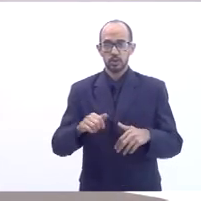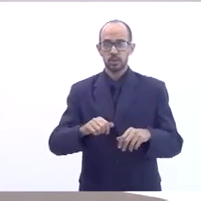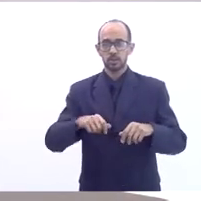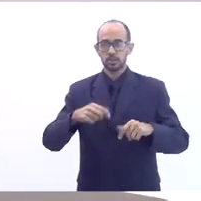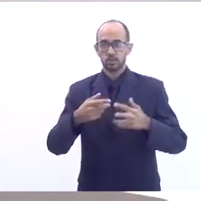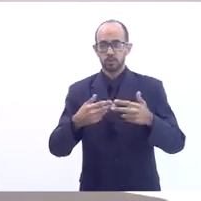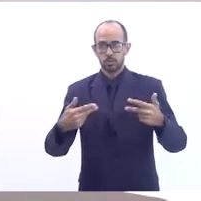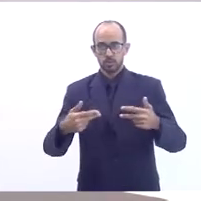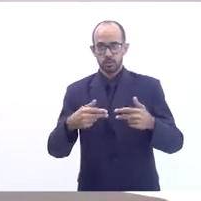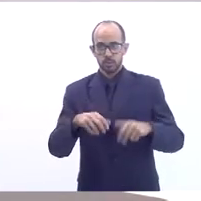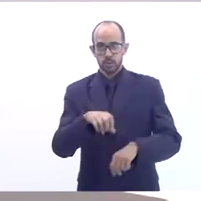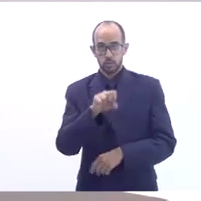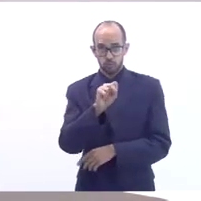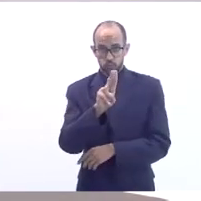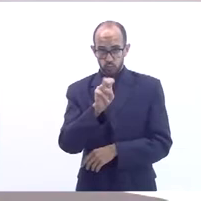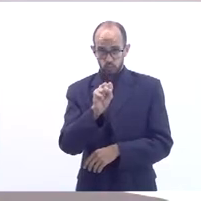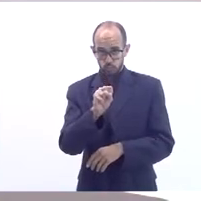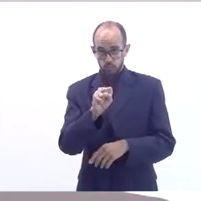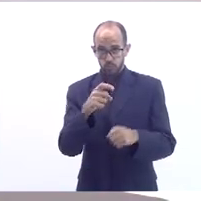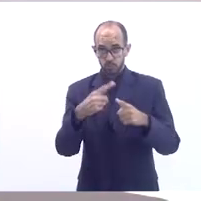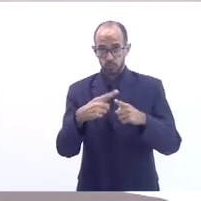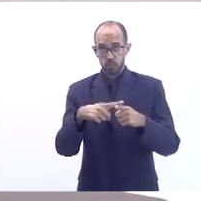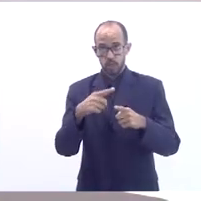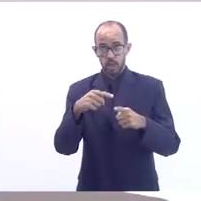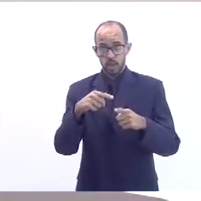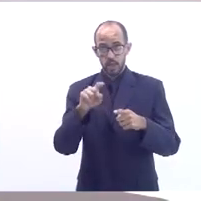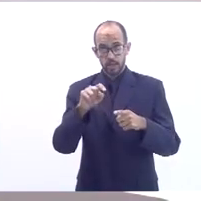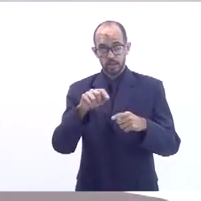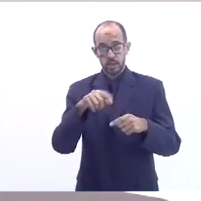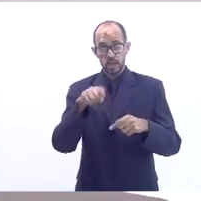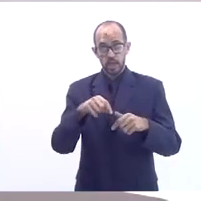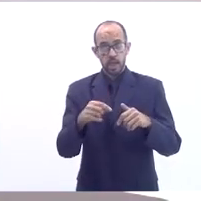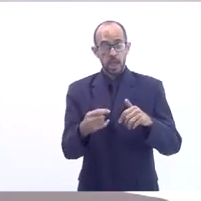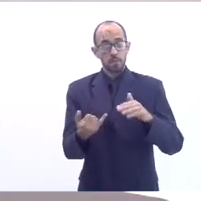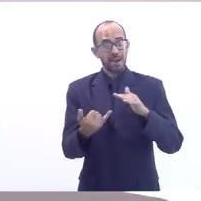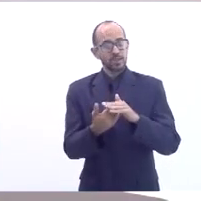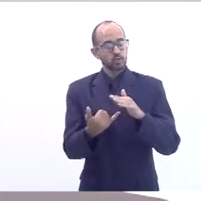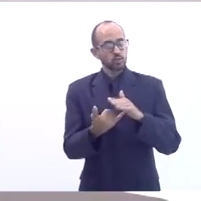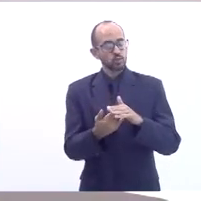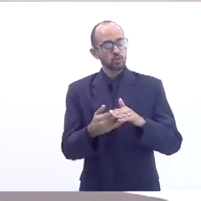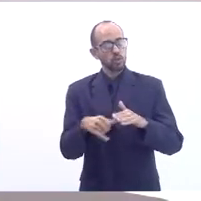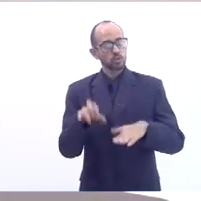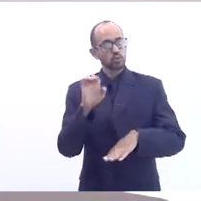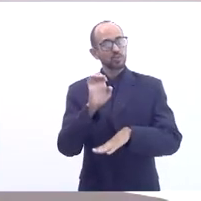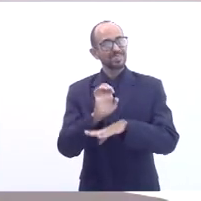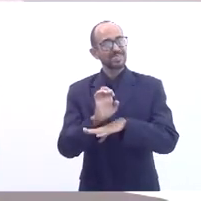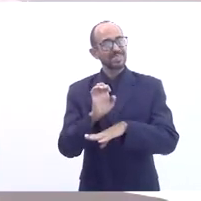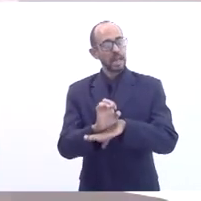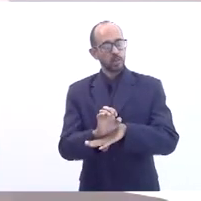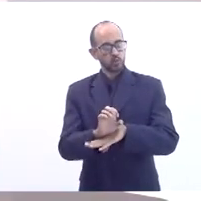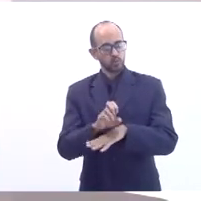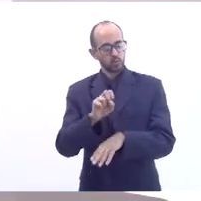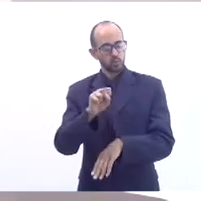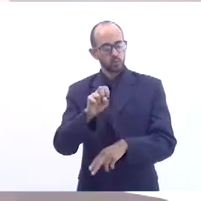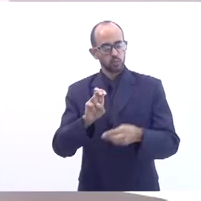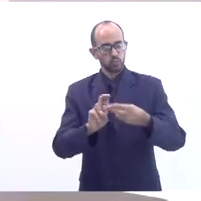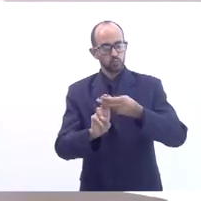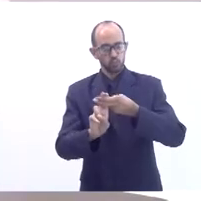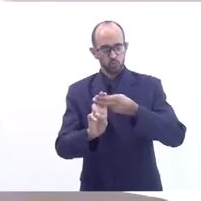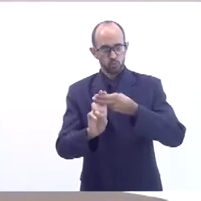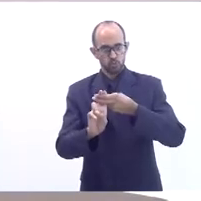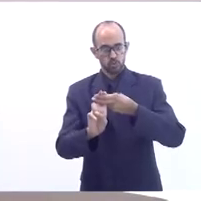como suja é tripartite esse Norte vale presente idade estaduais do SUS então a gente fez uma